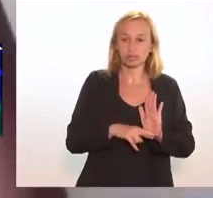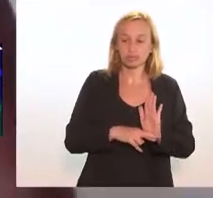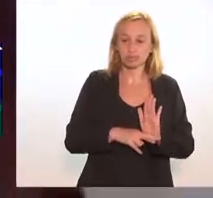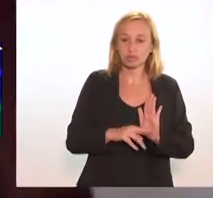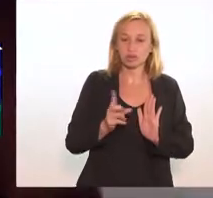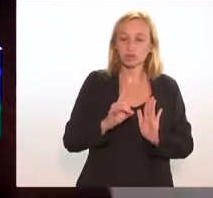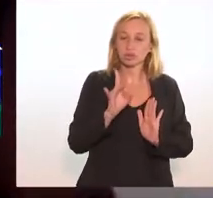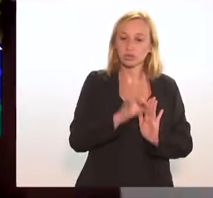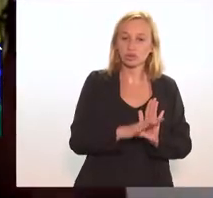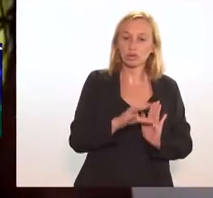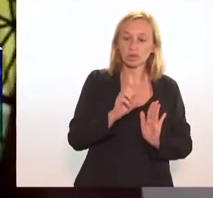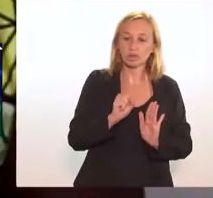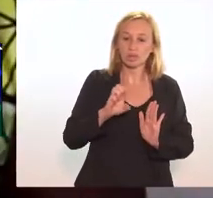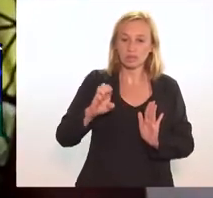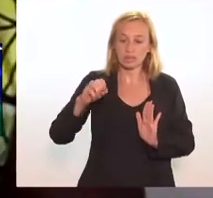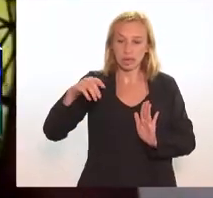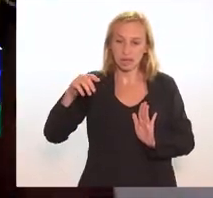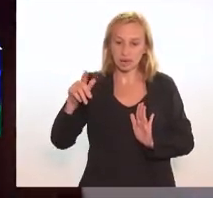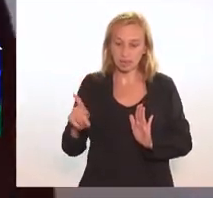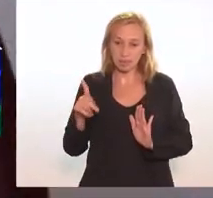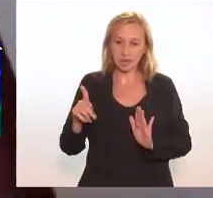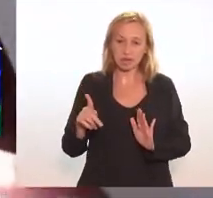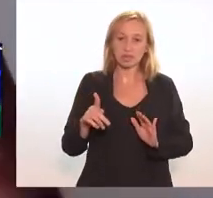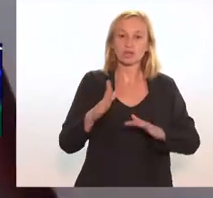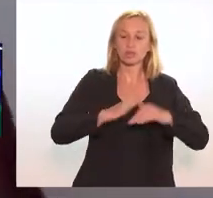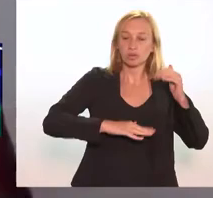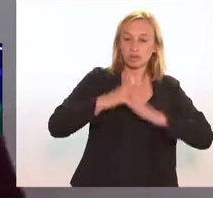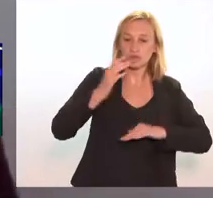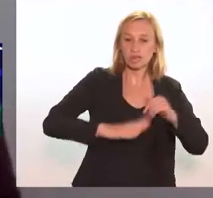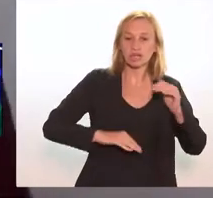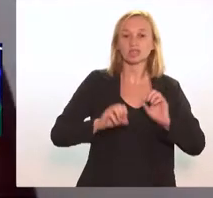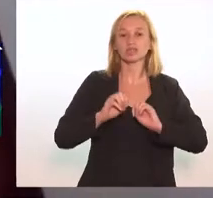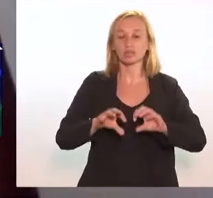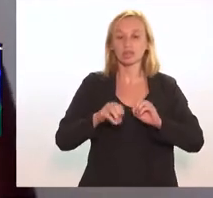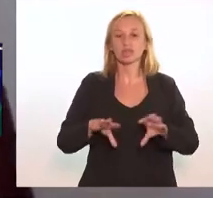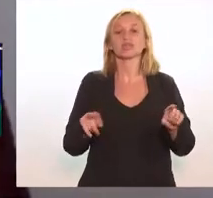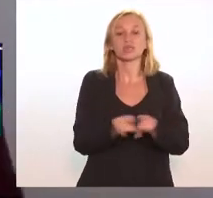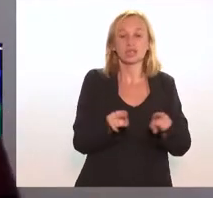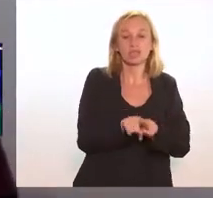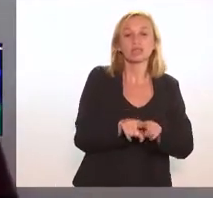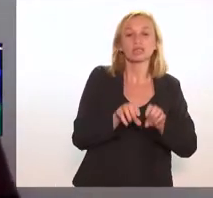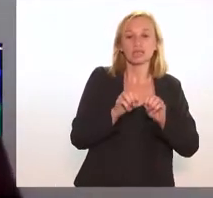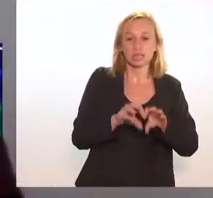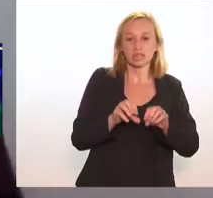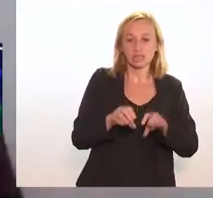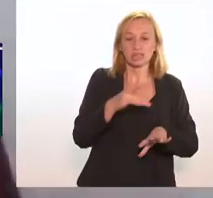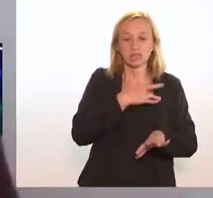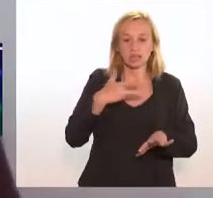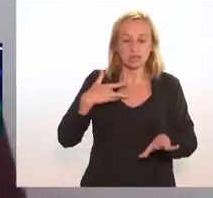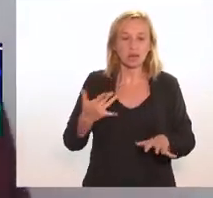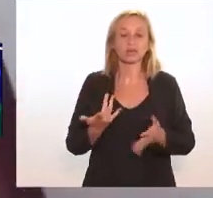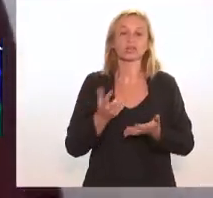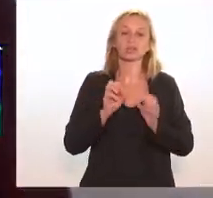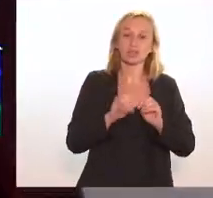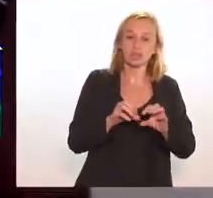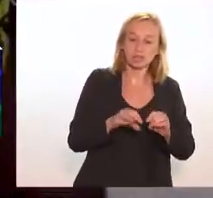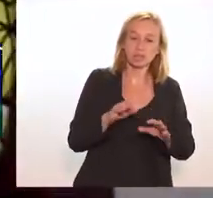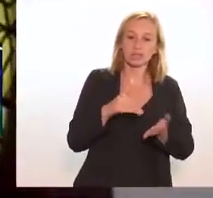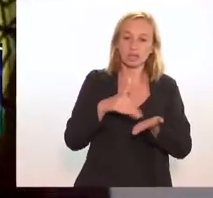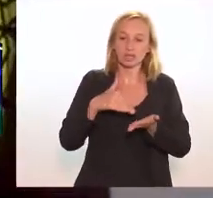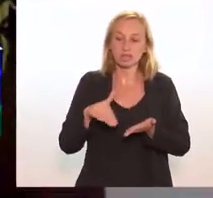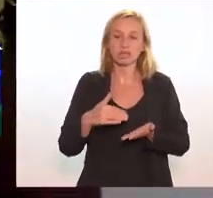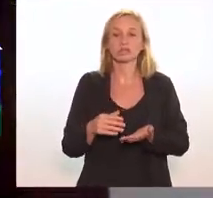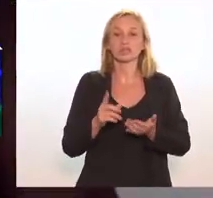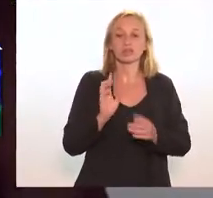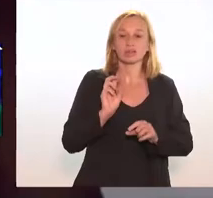pelo CEP, o Sindicato dos Profissionais de Educação, mas também pela Secretaria de Saúde, Secretaria de Educação, Secretaria de Defesa